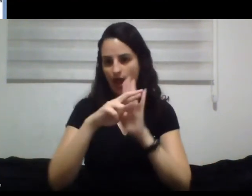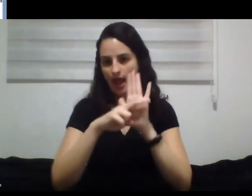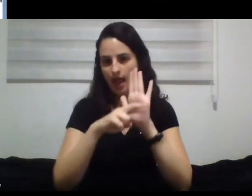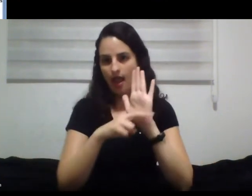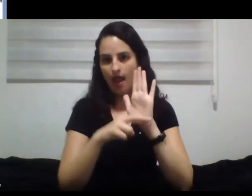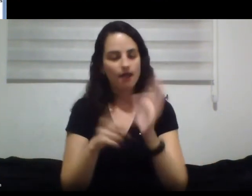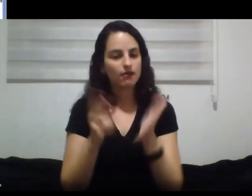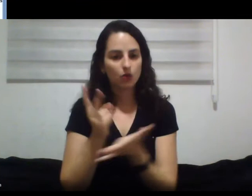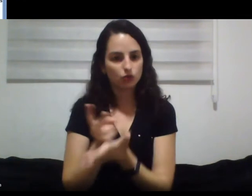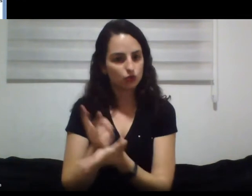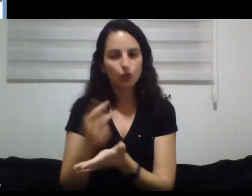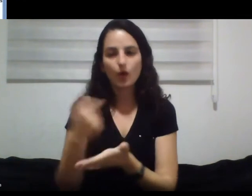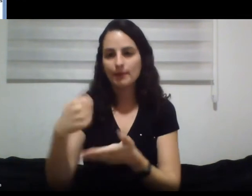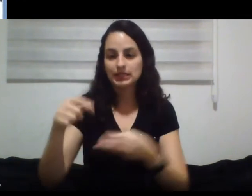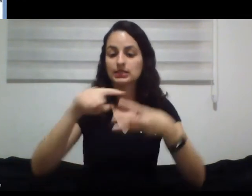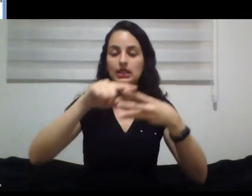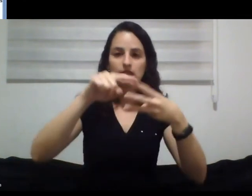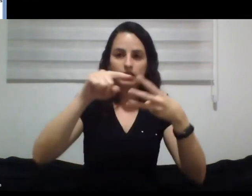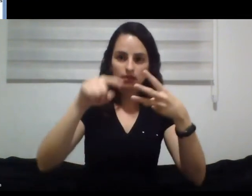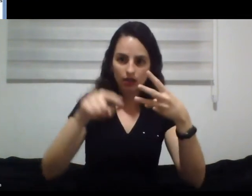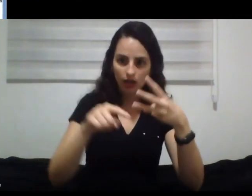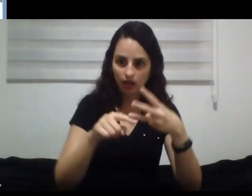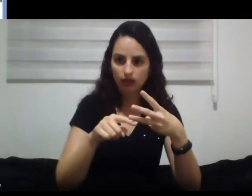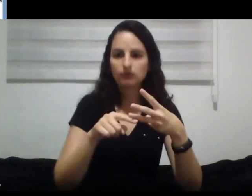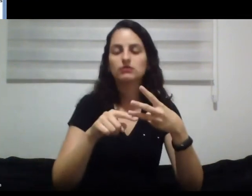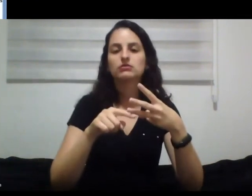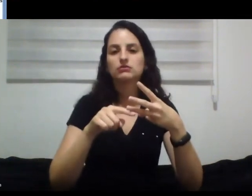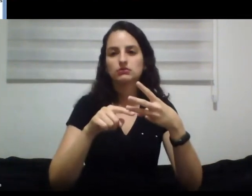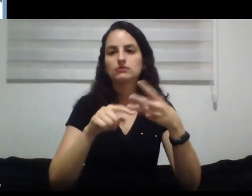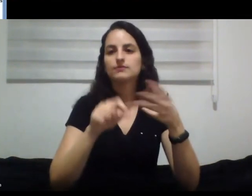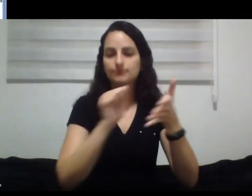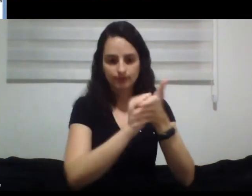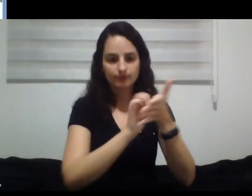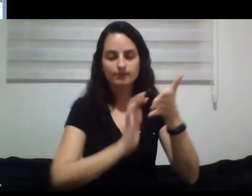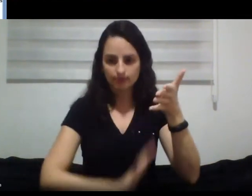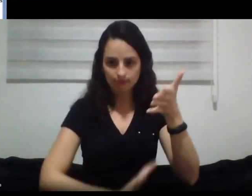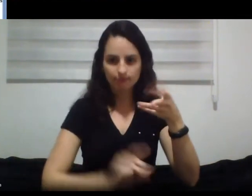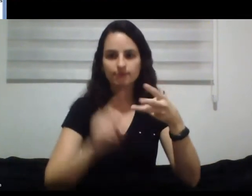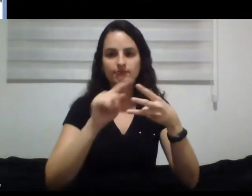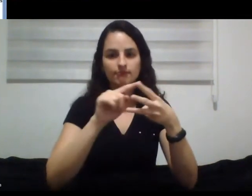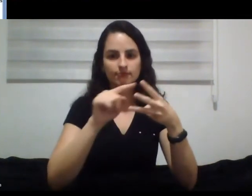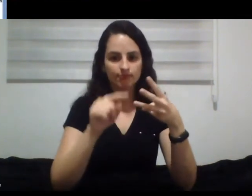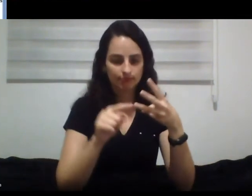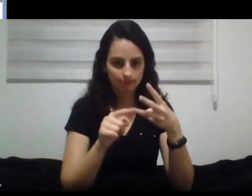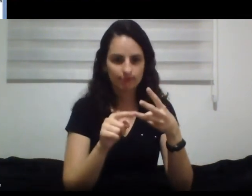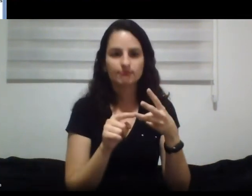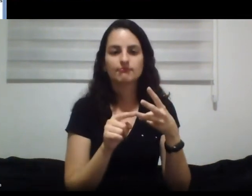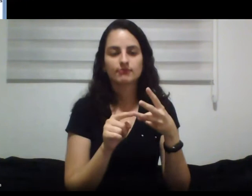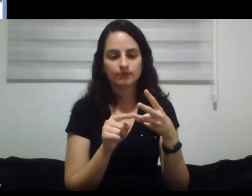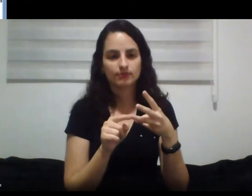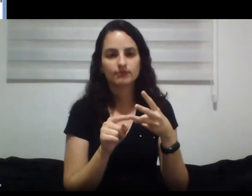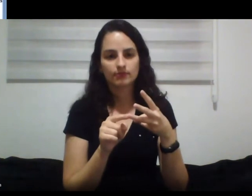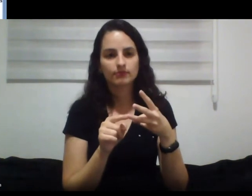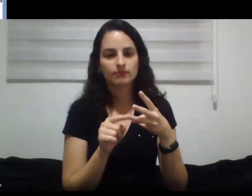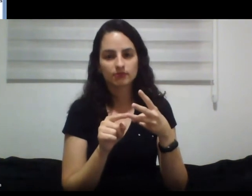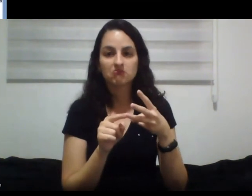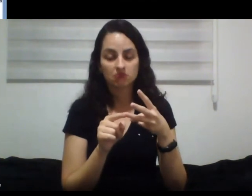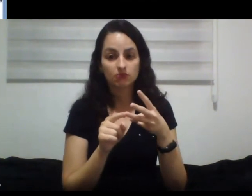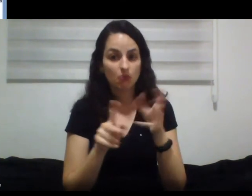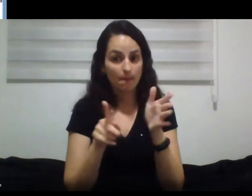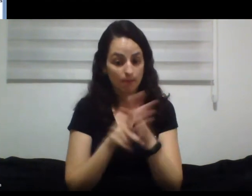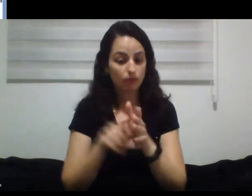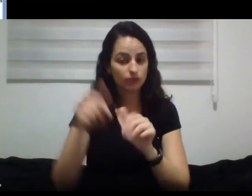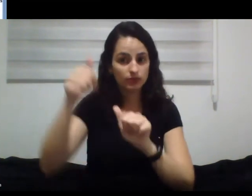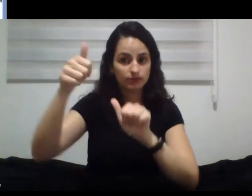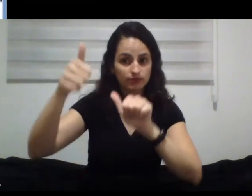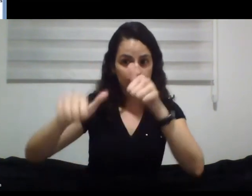Então, eu estou advogando em causa própria. Não, me merece. Muito justo. É, eu tenho,